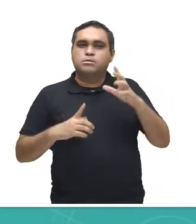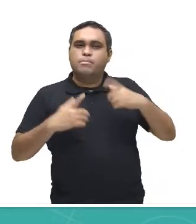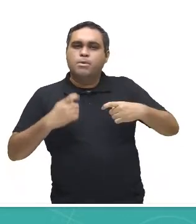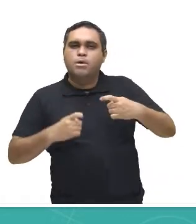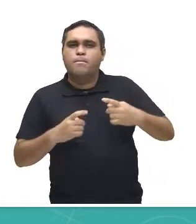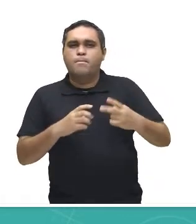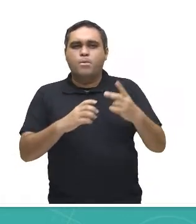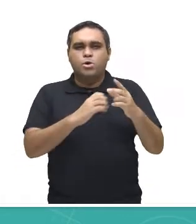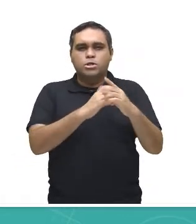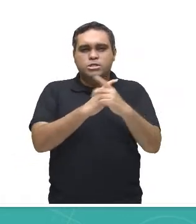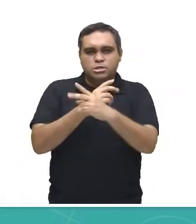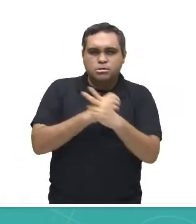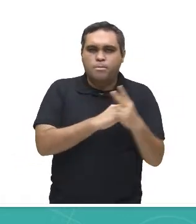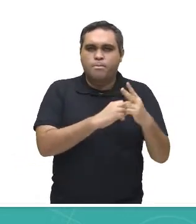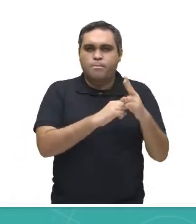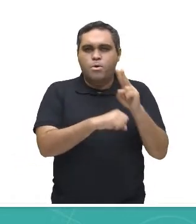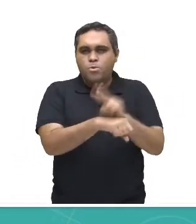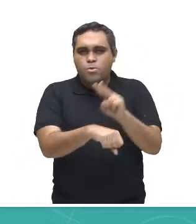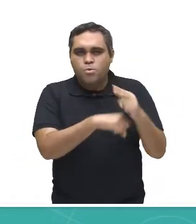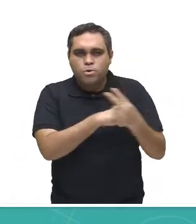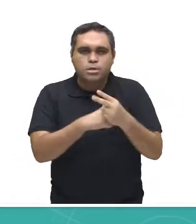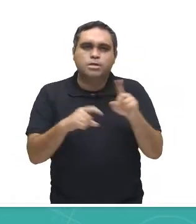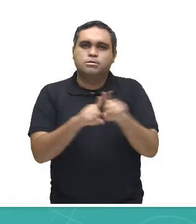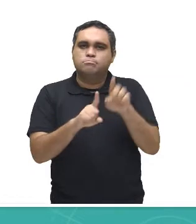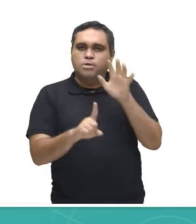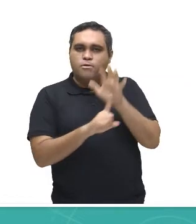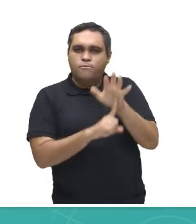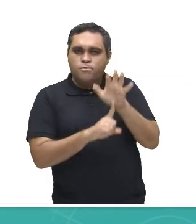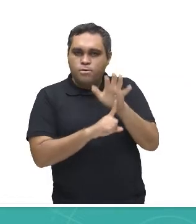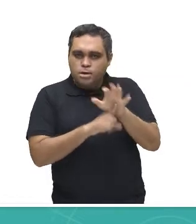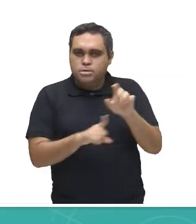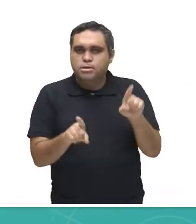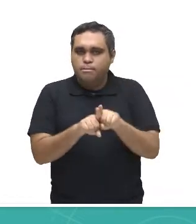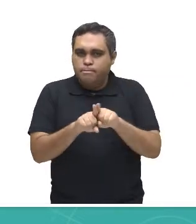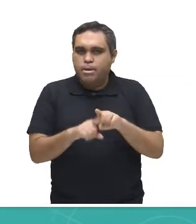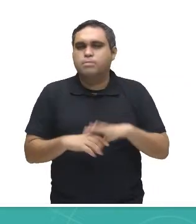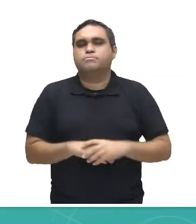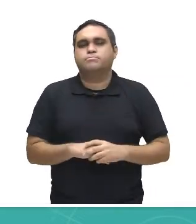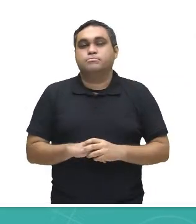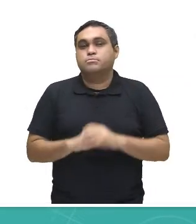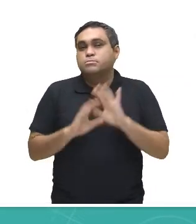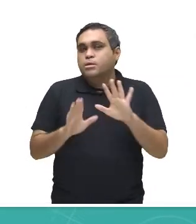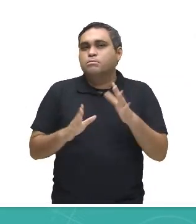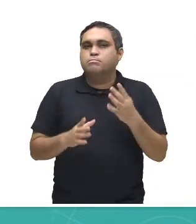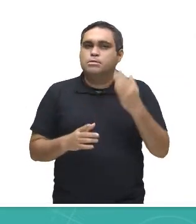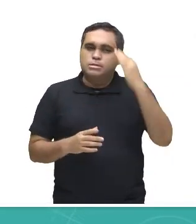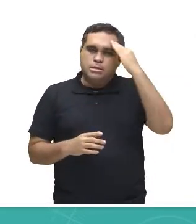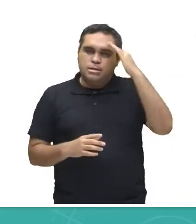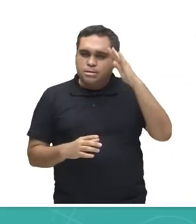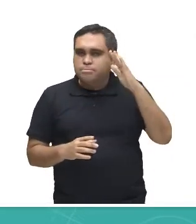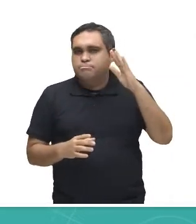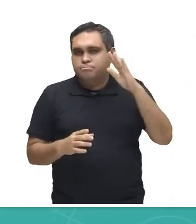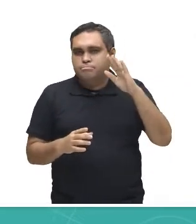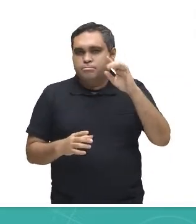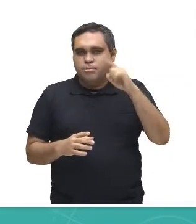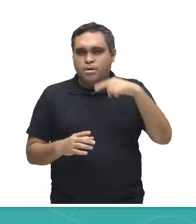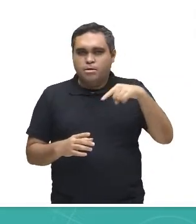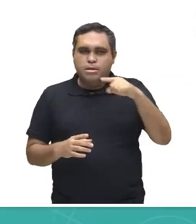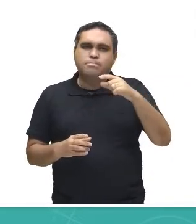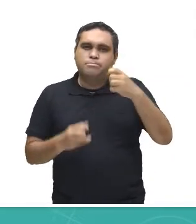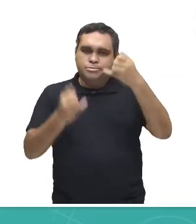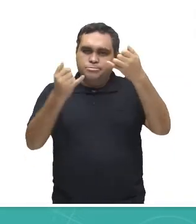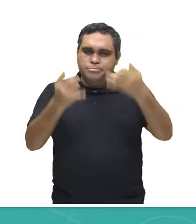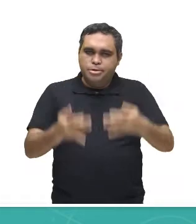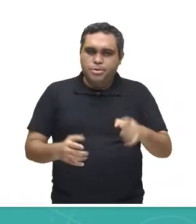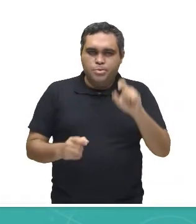de influência. Vamos entender isso aqui, tá? Trocando em miúdos, como eu sempre falo para os meus alunos,